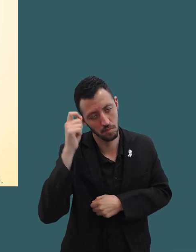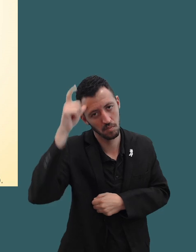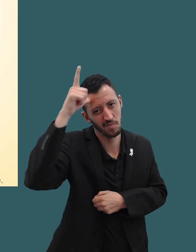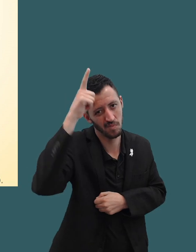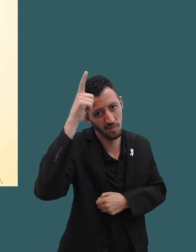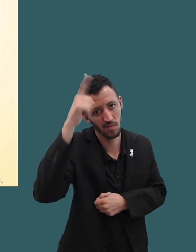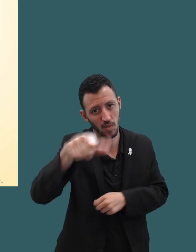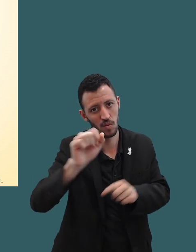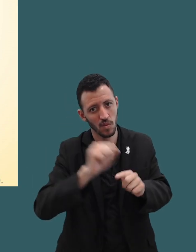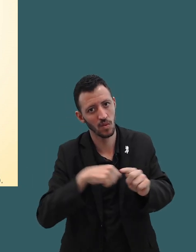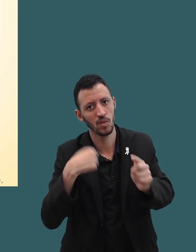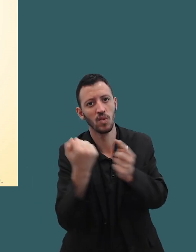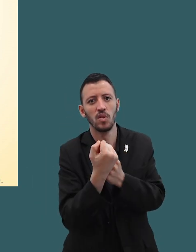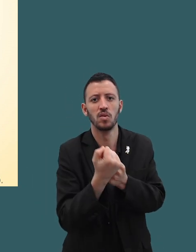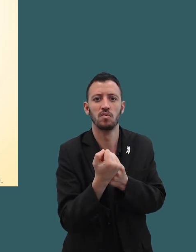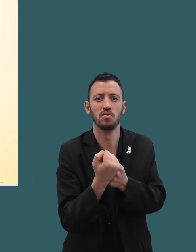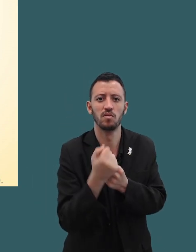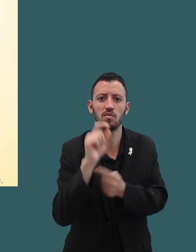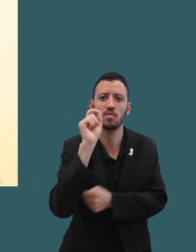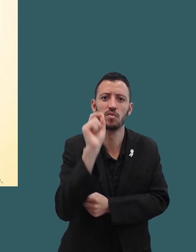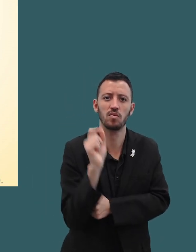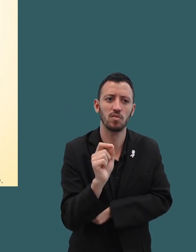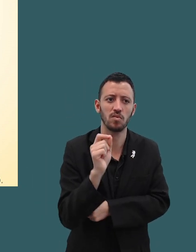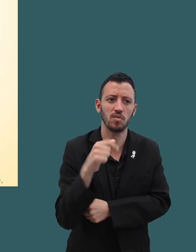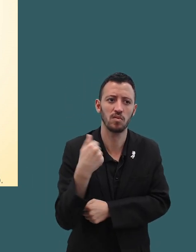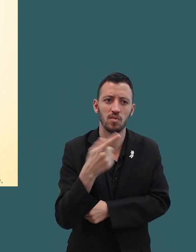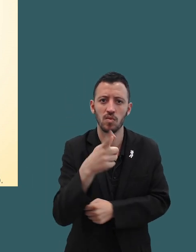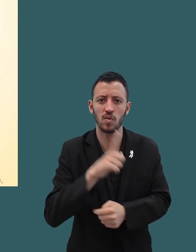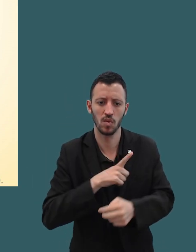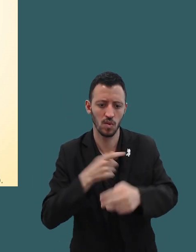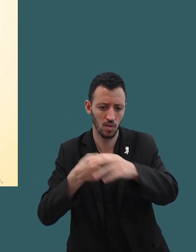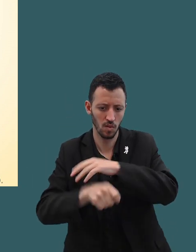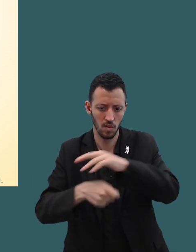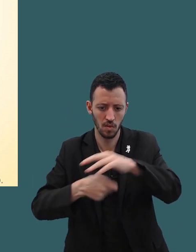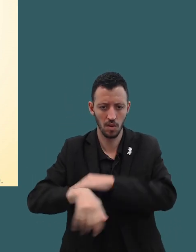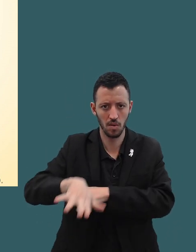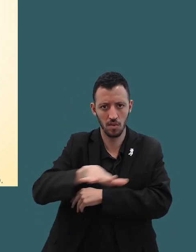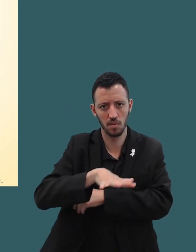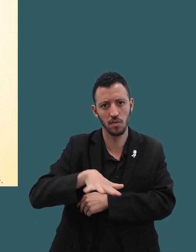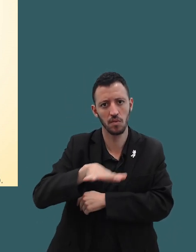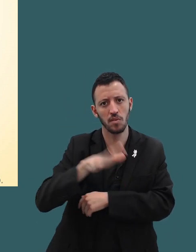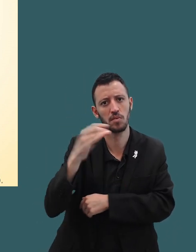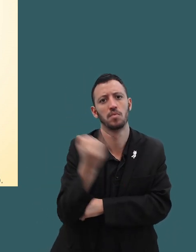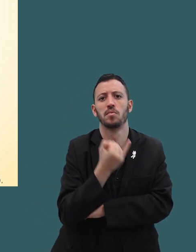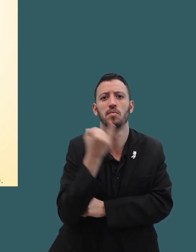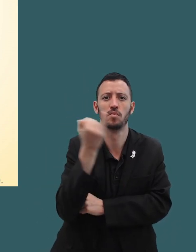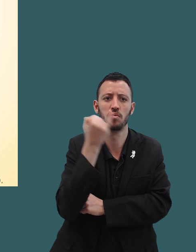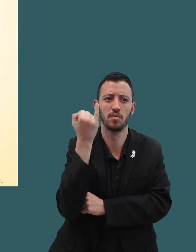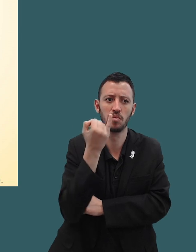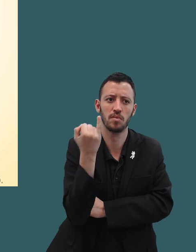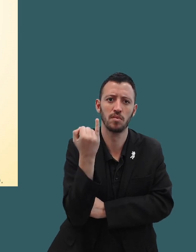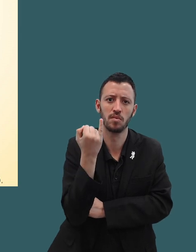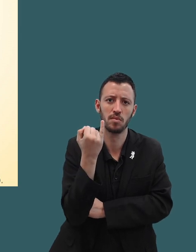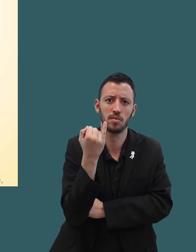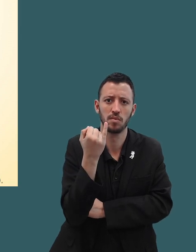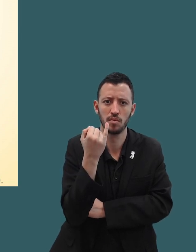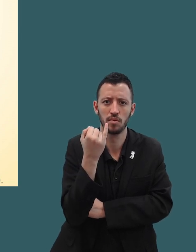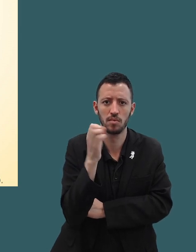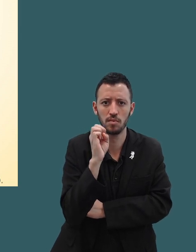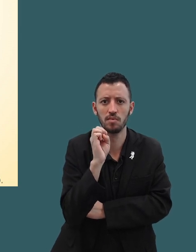conhecimento da sociedade de que os investimentos nessa área são importantes e eles